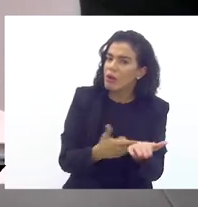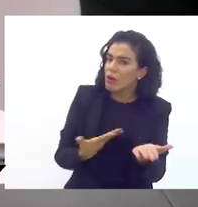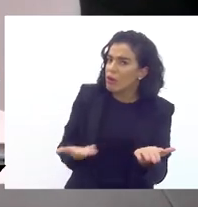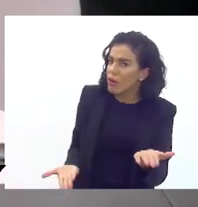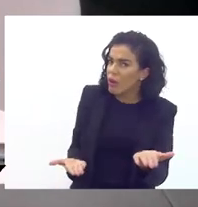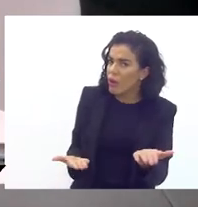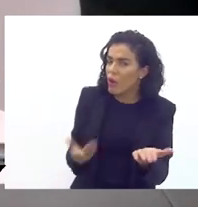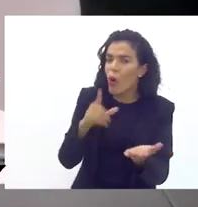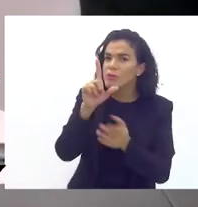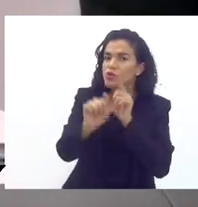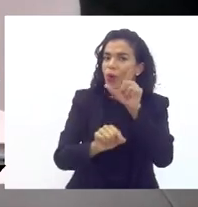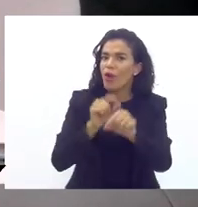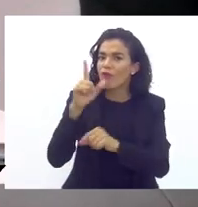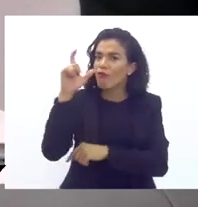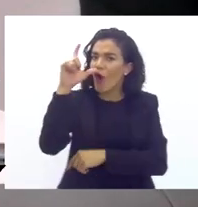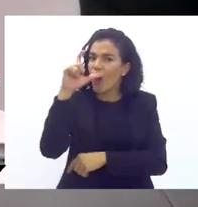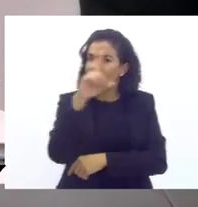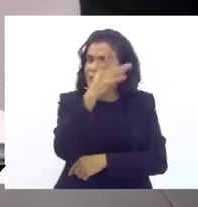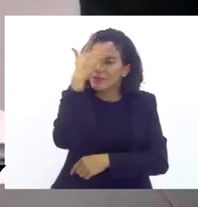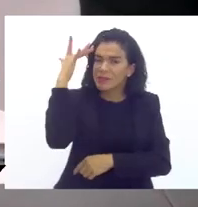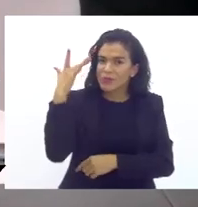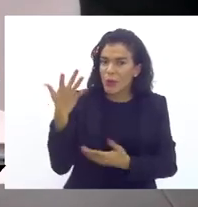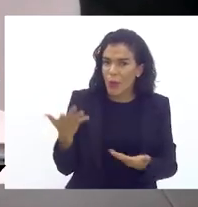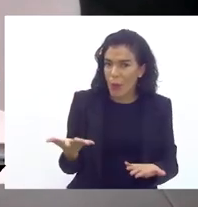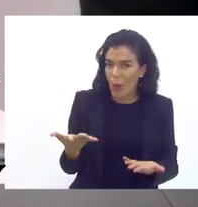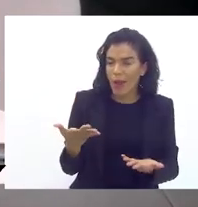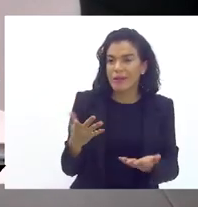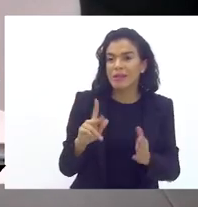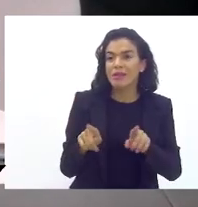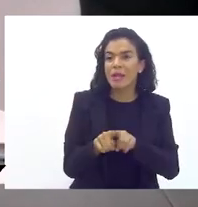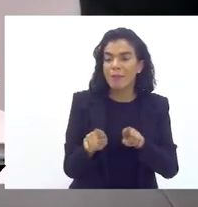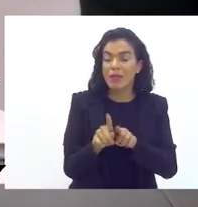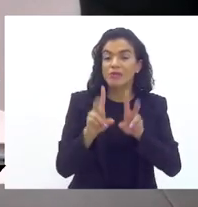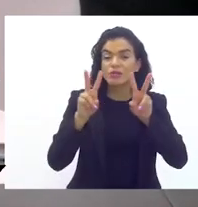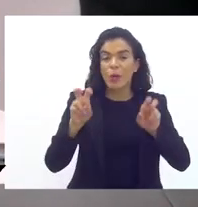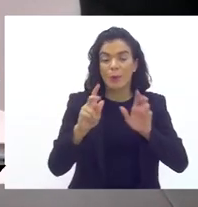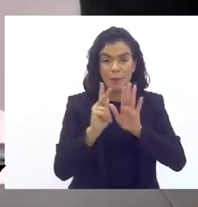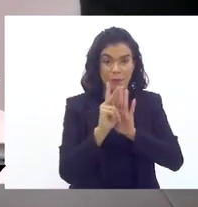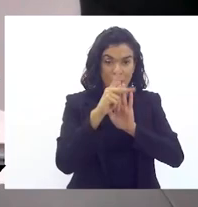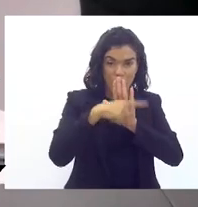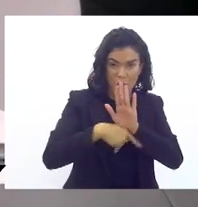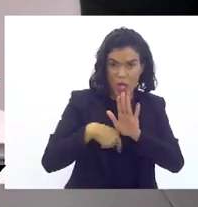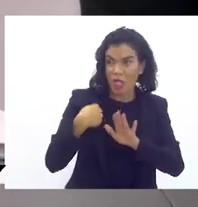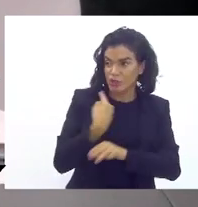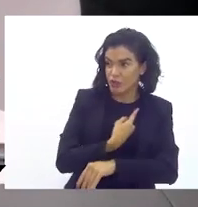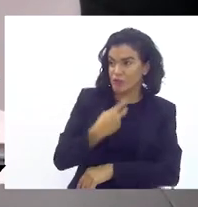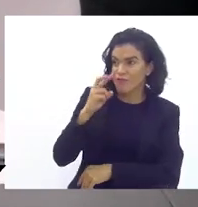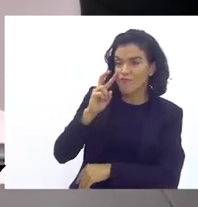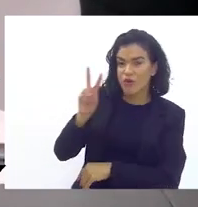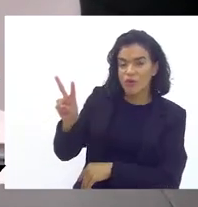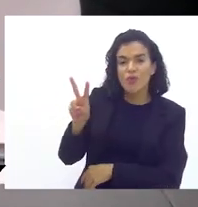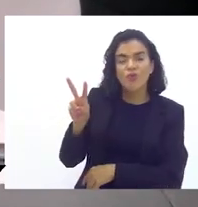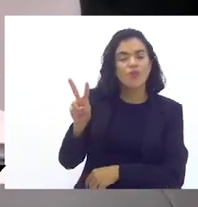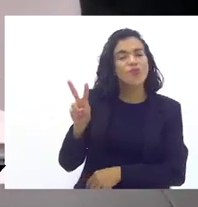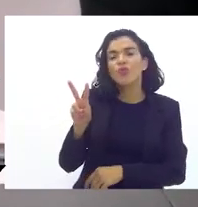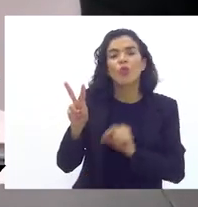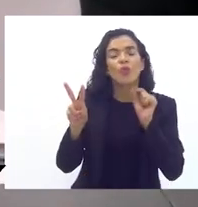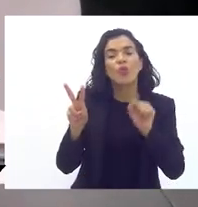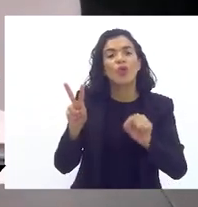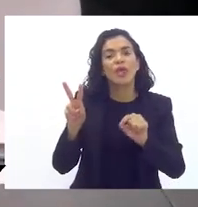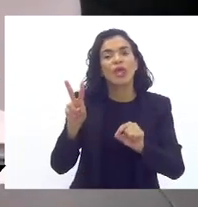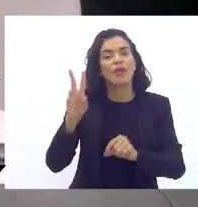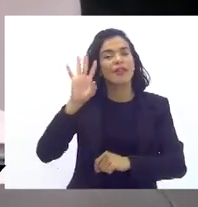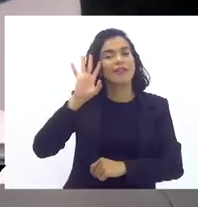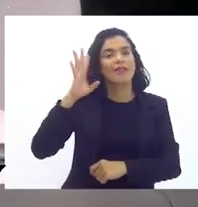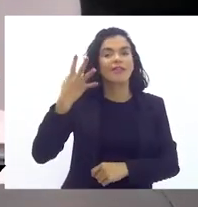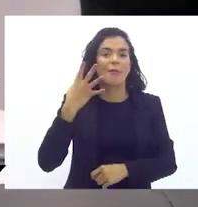foram as medidas desse protocolo que você tá dizendo que tá sendo elaborado aqui e que nós Claro vemos com bons olhos que determina outros